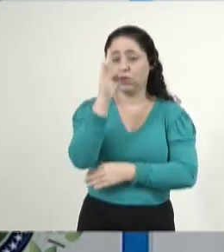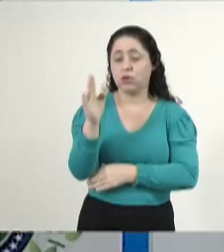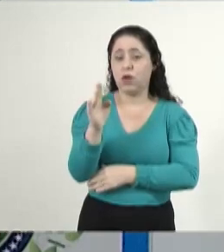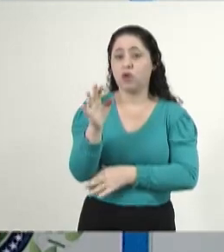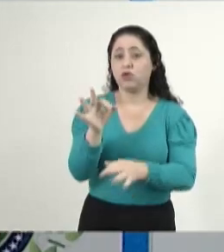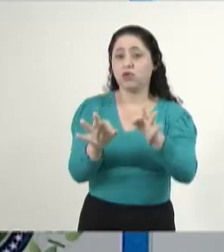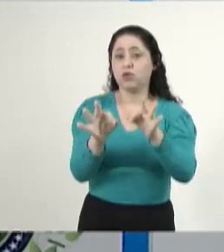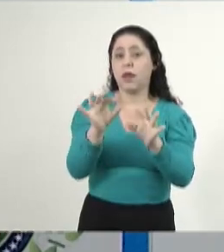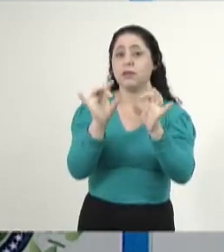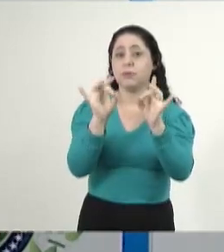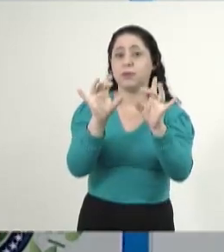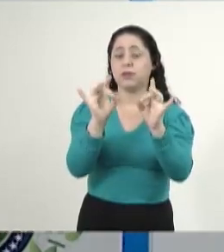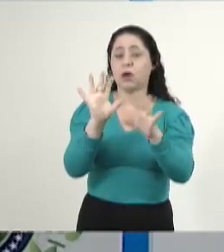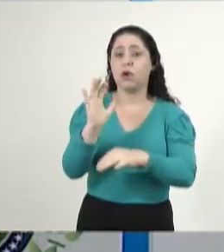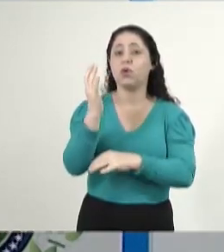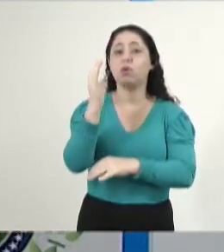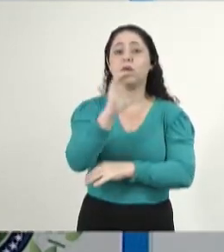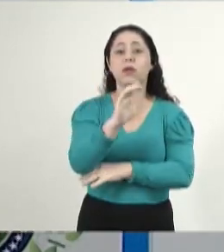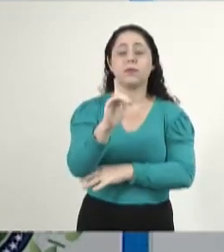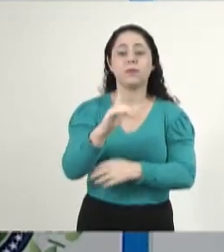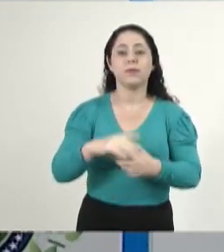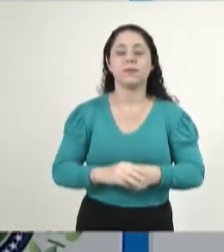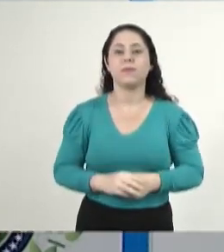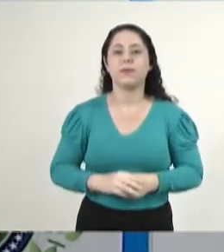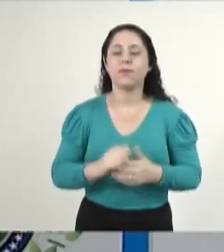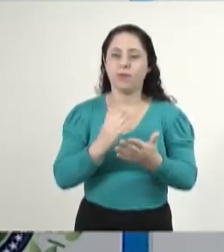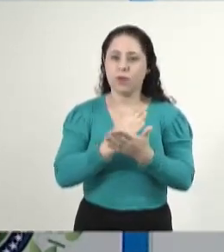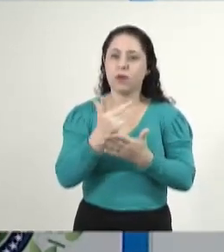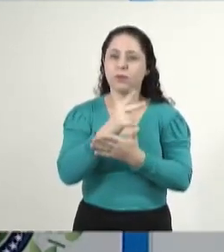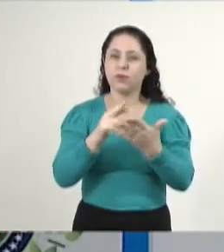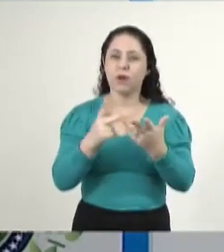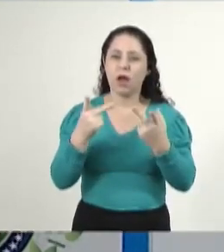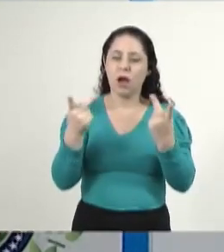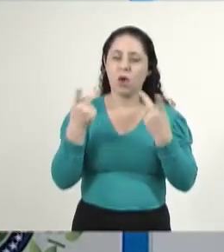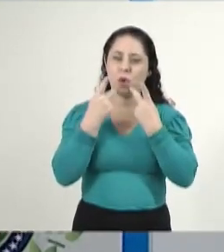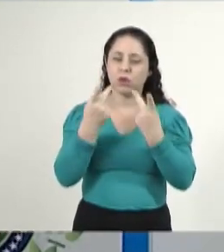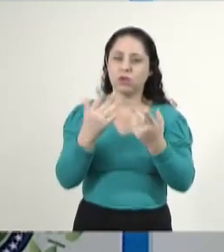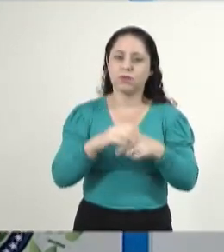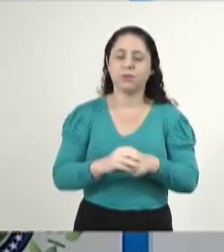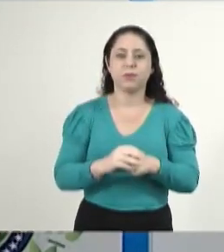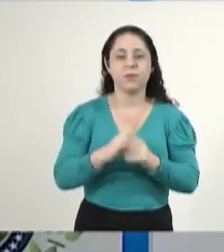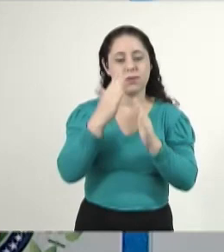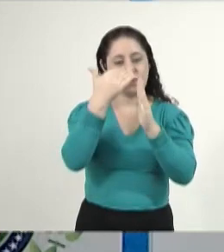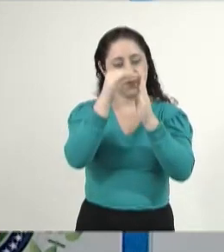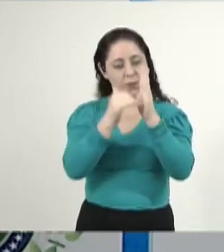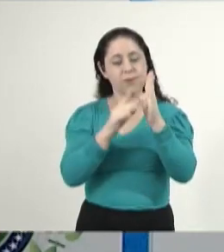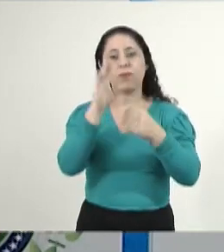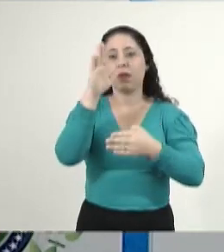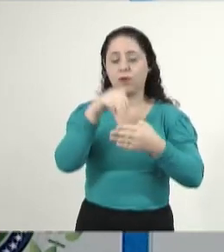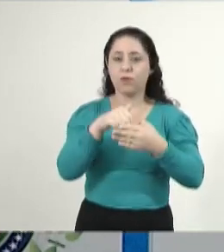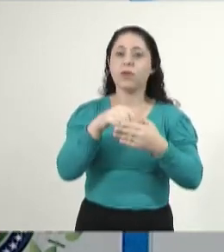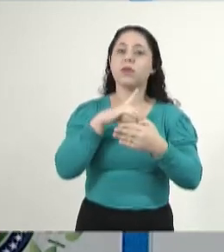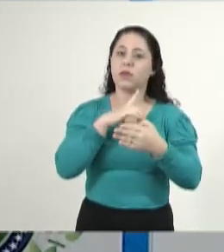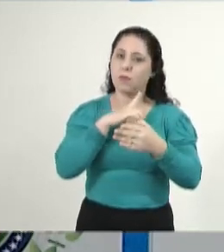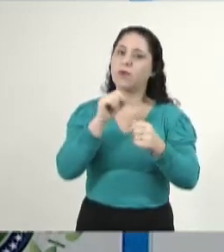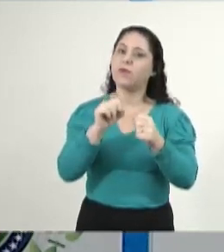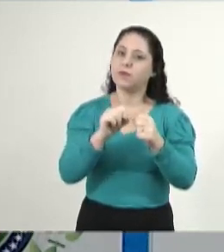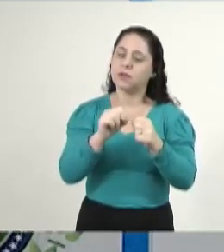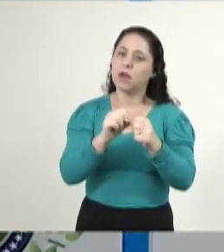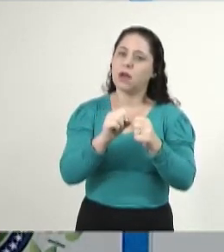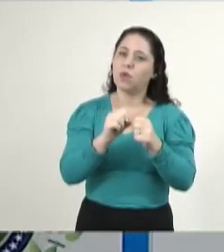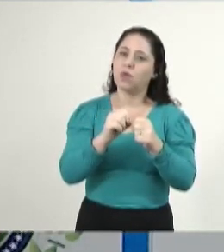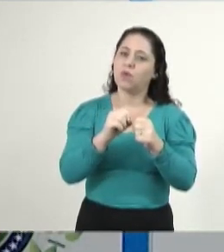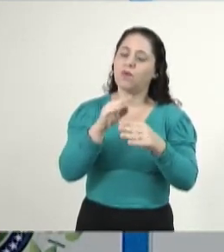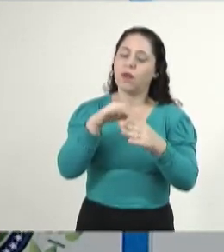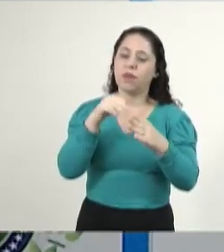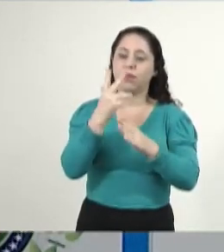Especiais que está acontecendo aqui em Campo Grande. Mas vamos começar o redação final de hoje falando da ordem do dia, né? Porque os deputados também deliberaram